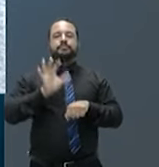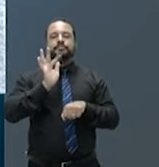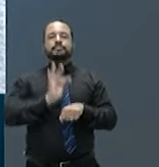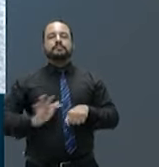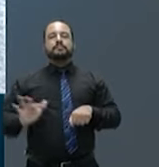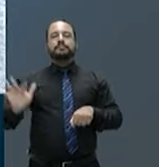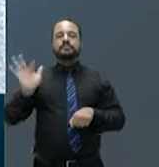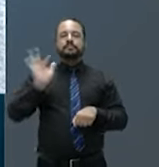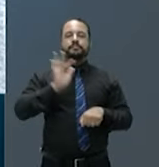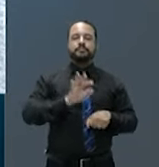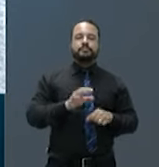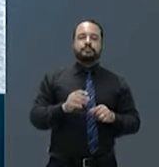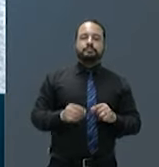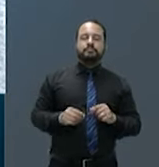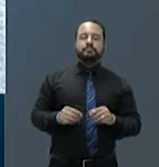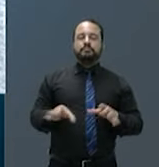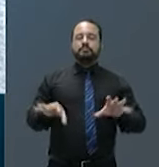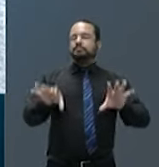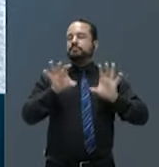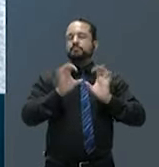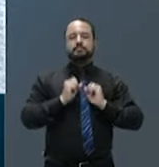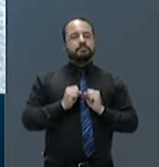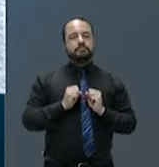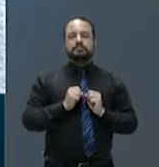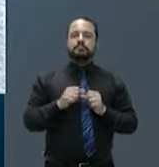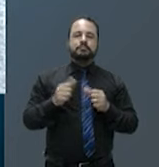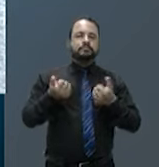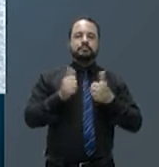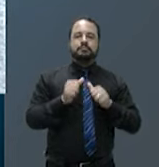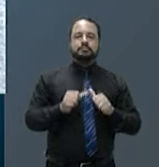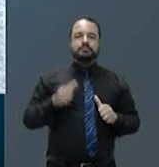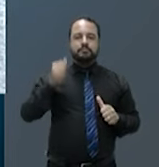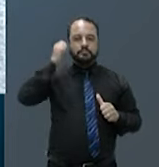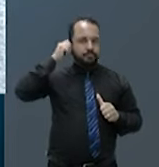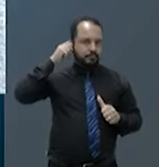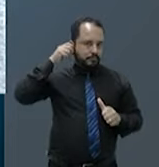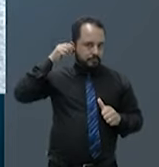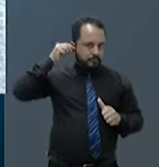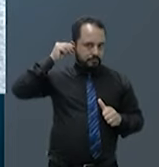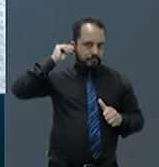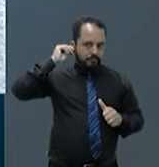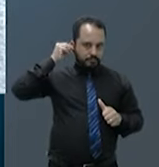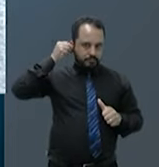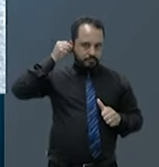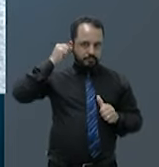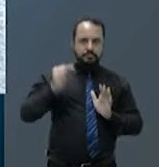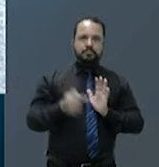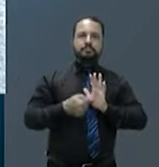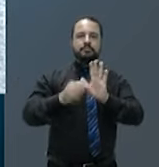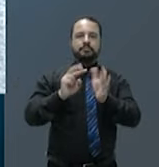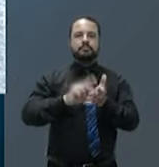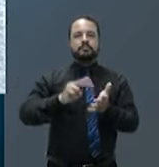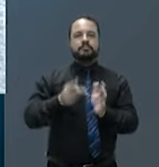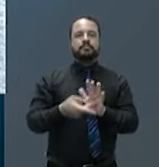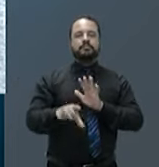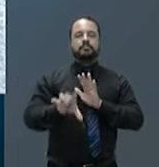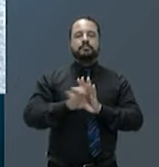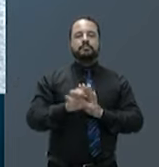recursal foi inadmitida, por quanto a análise da resignação apresentada demandaria a interpretação de legislação